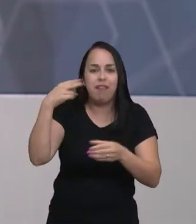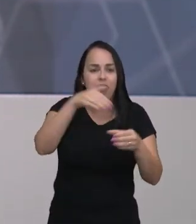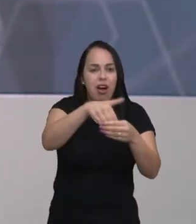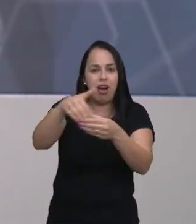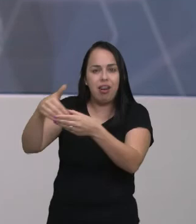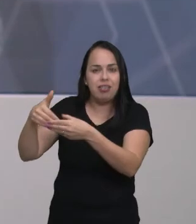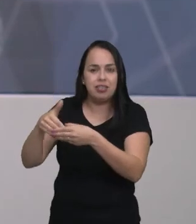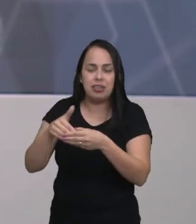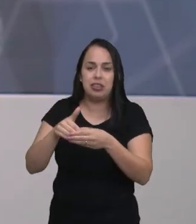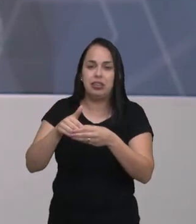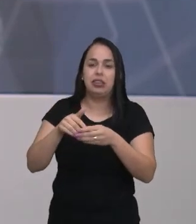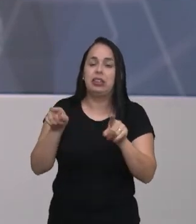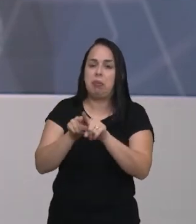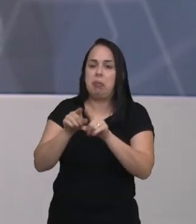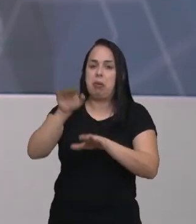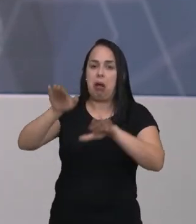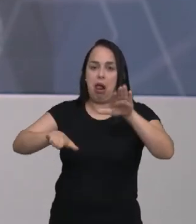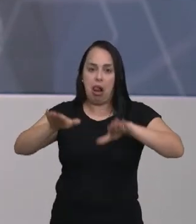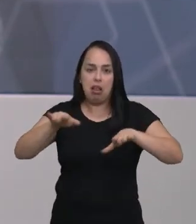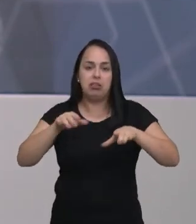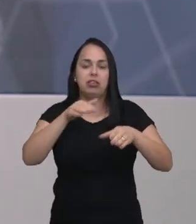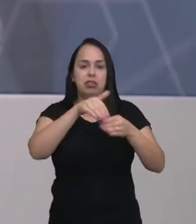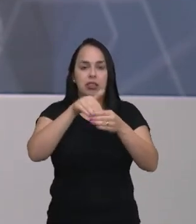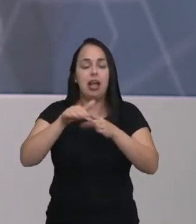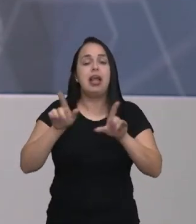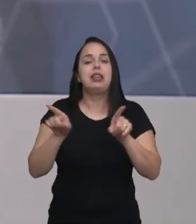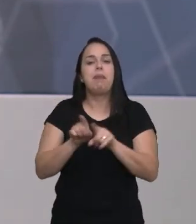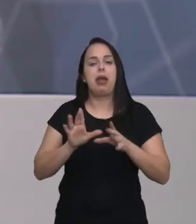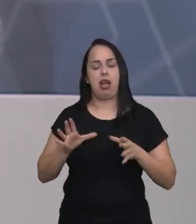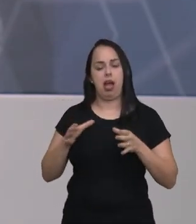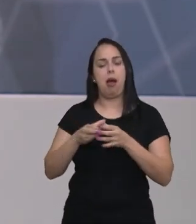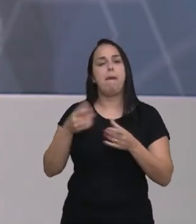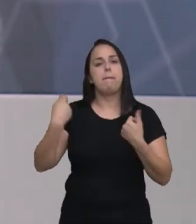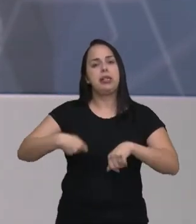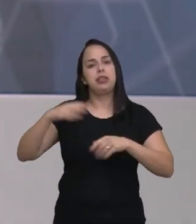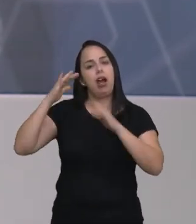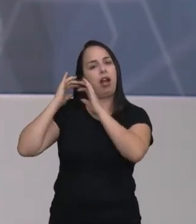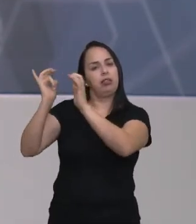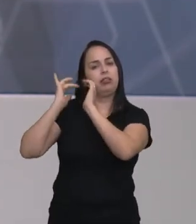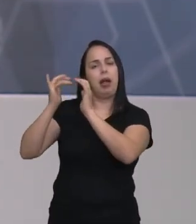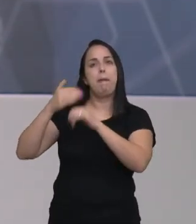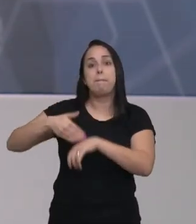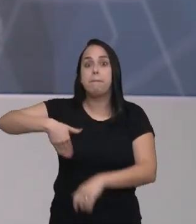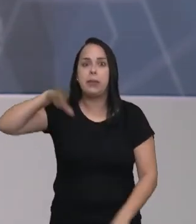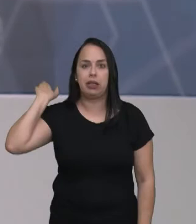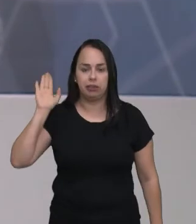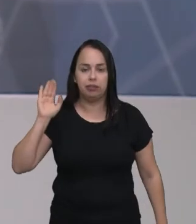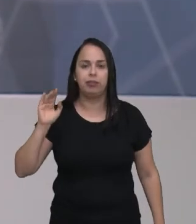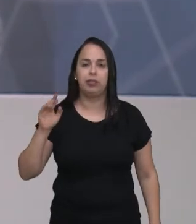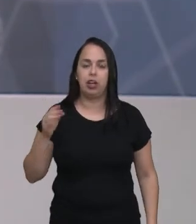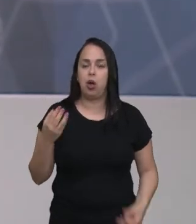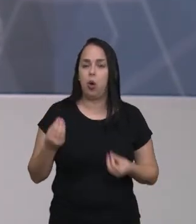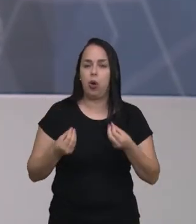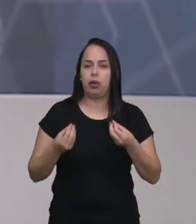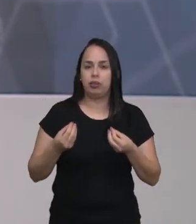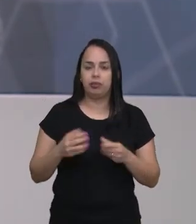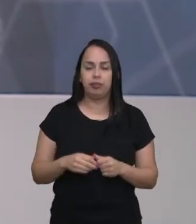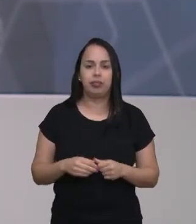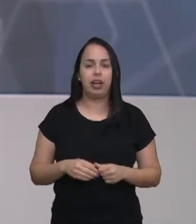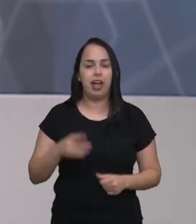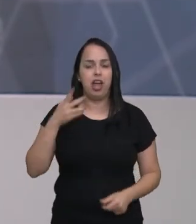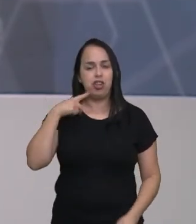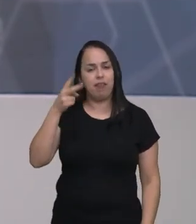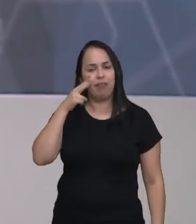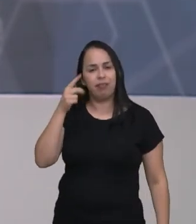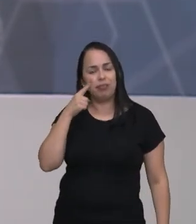por alguns vereadores, mas a comissão deveria refletir mais quando faz e toma essas decisões. Eu já vi